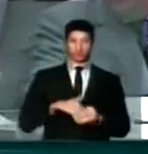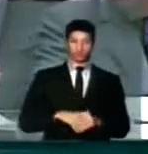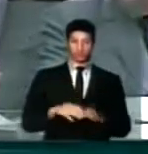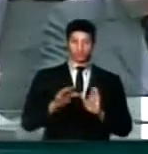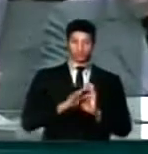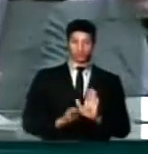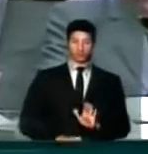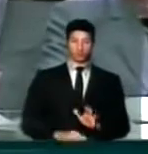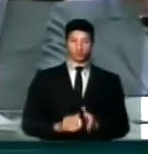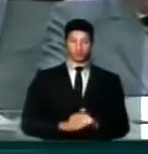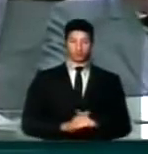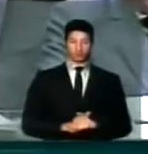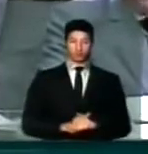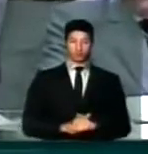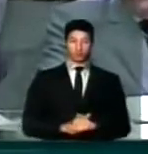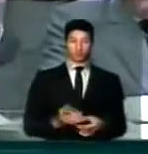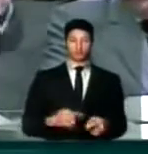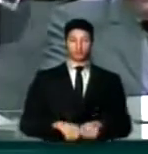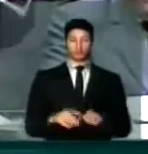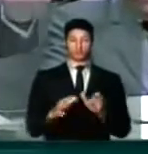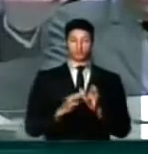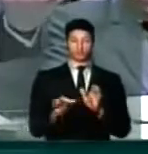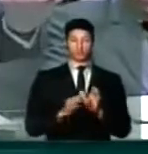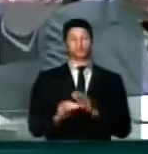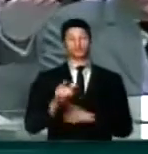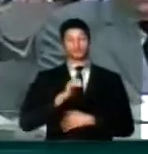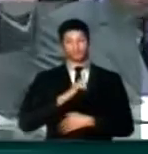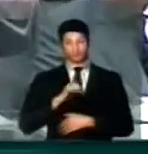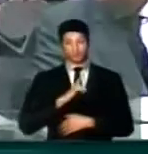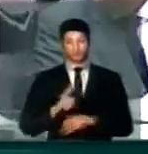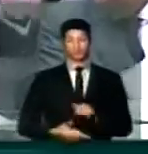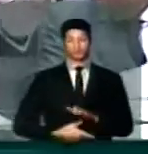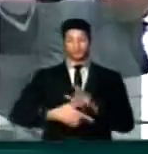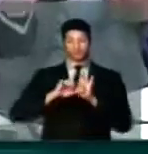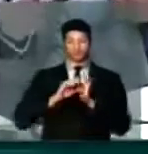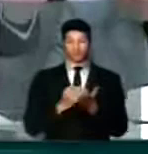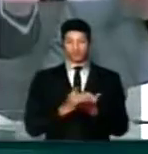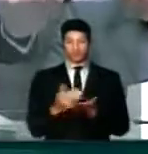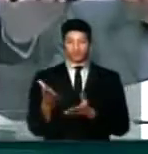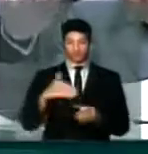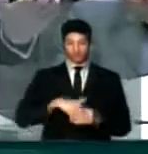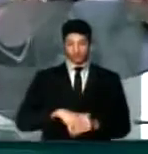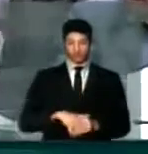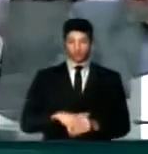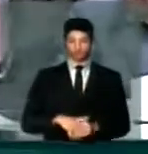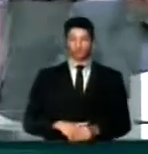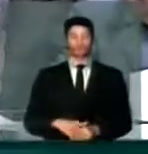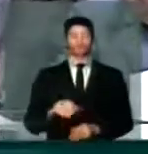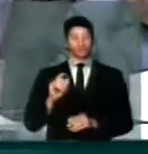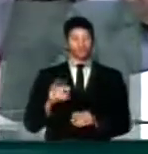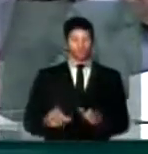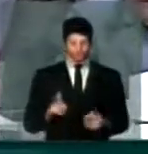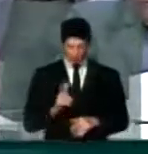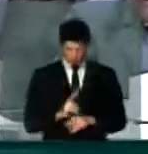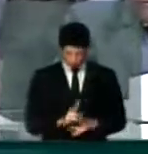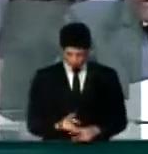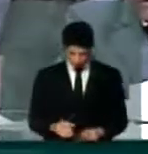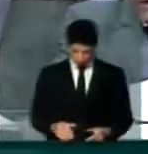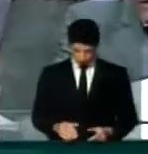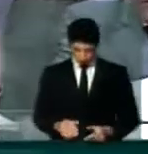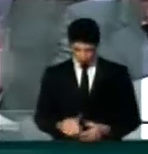do tamanho da sua bancada. Então, os destaques existentes antes do início do processo de votação, eles são